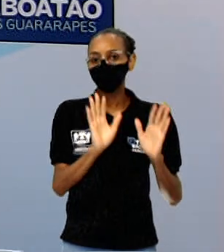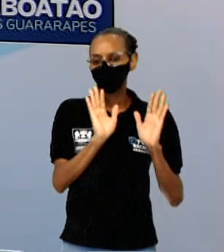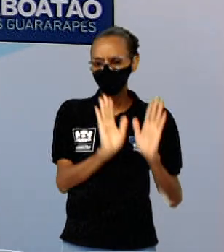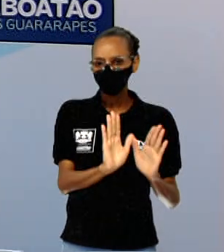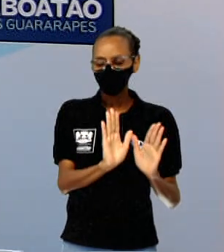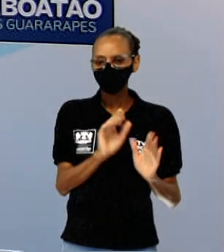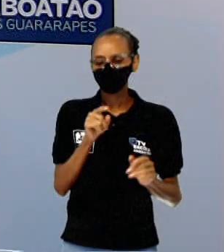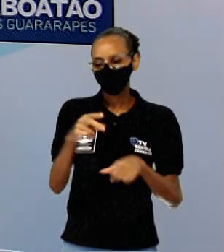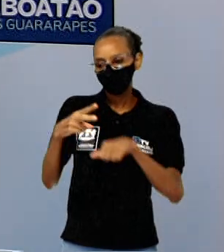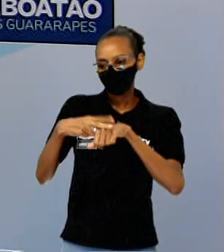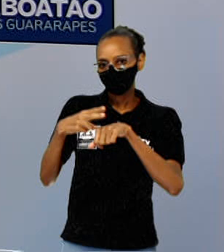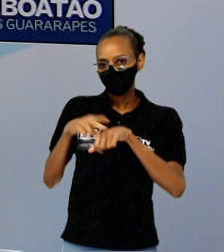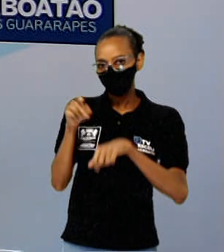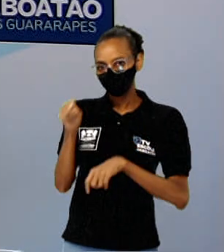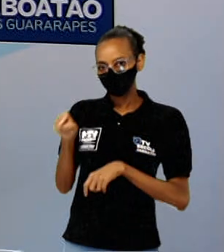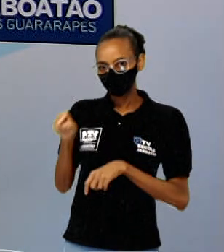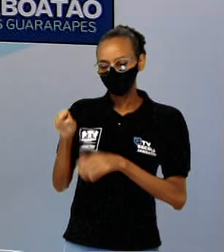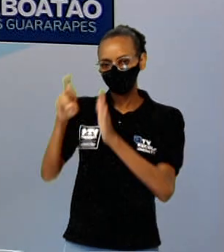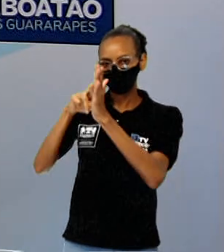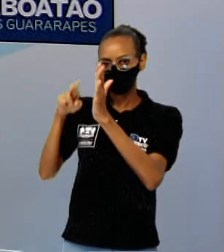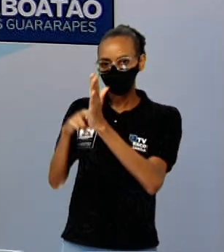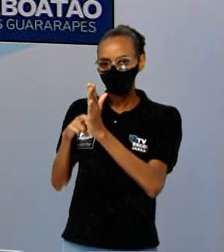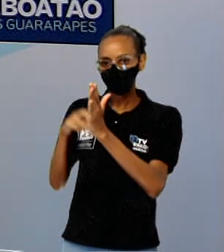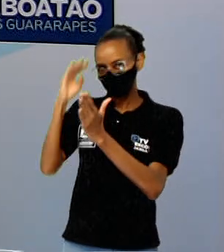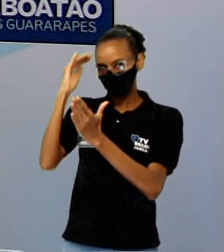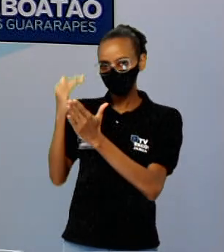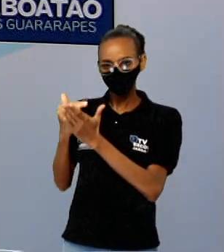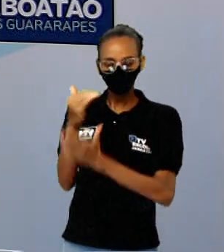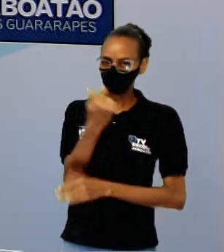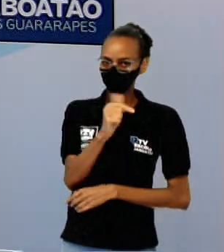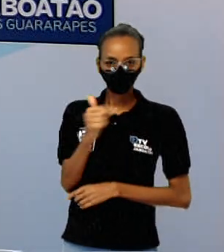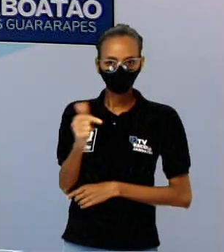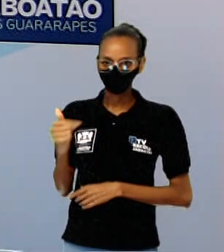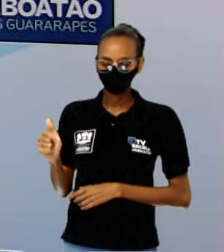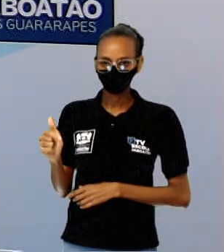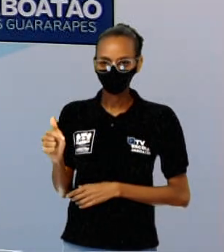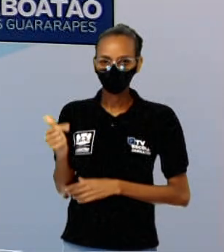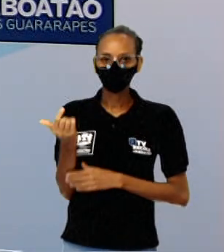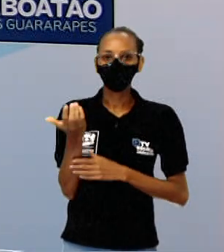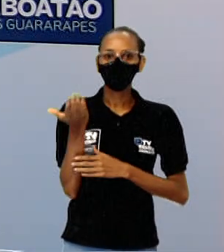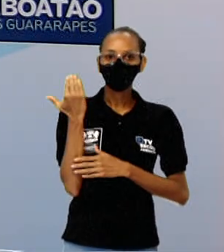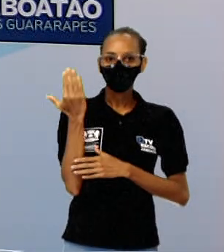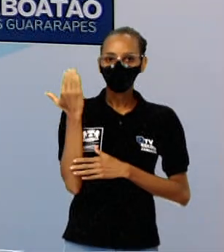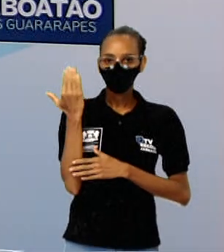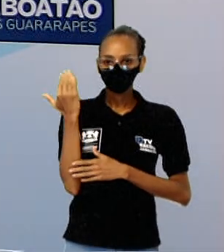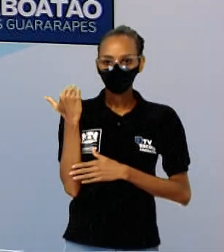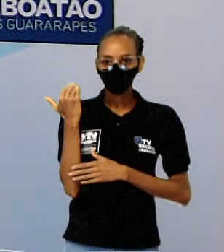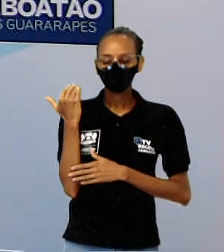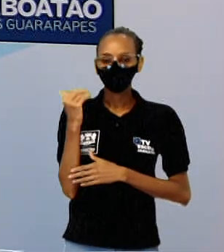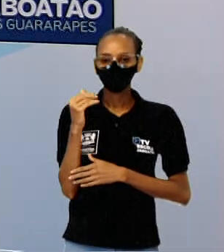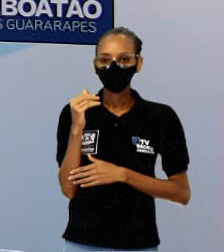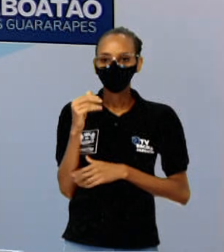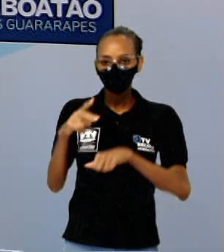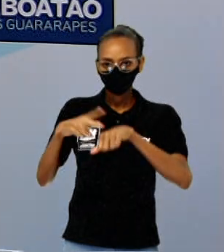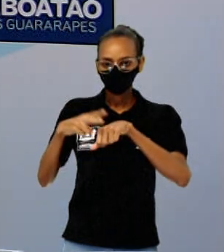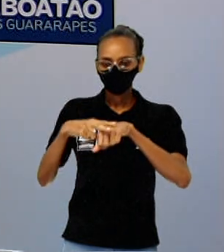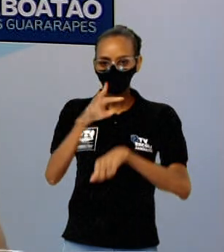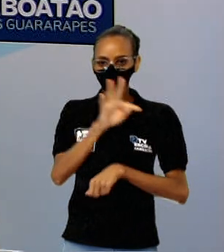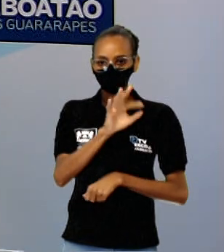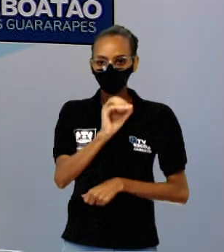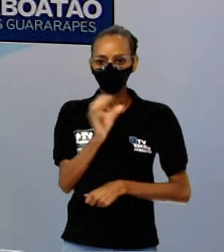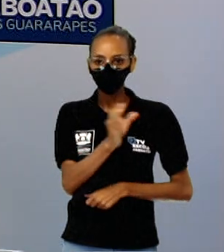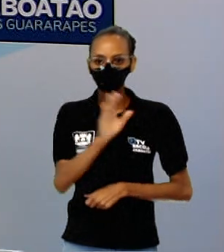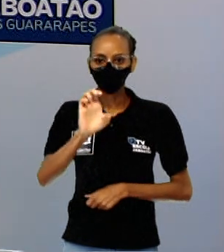verbo irregular, ele não vai seguir regra nenhuma. No caso aqui, o passado do verbo to be vai ser was ou